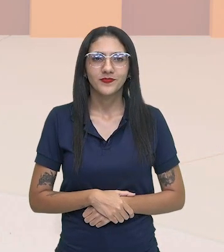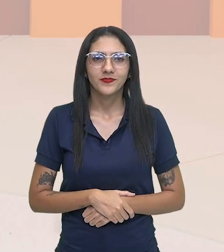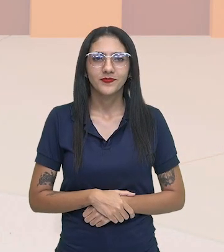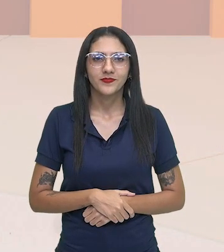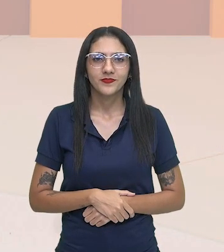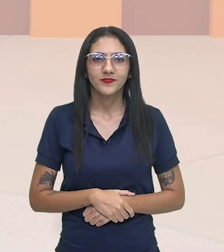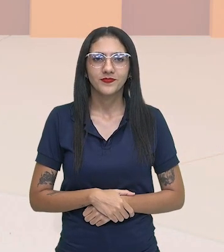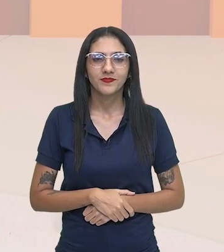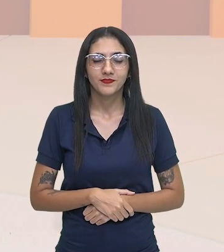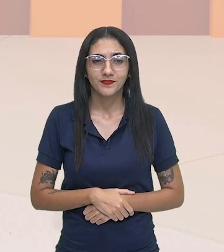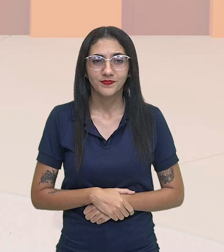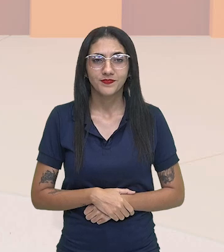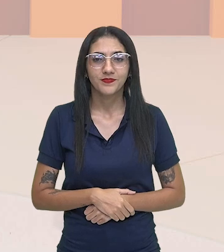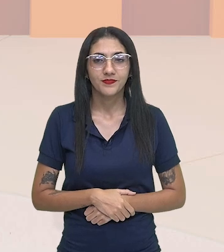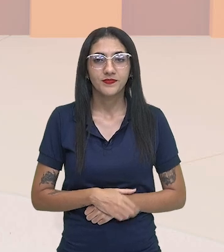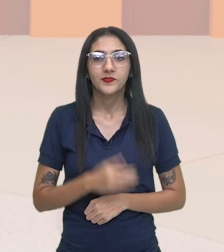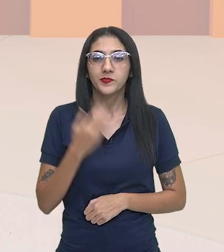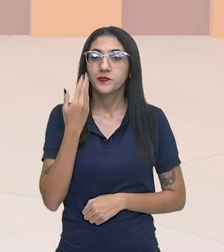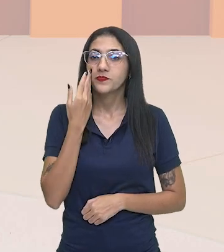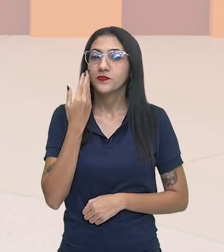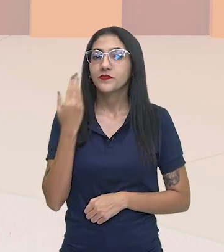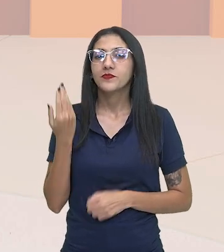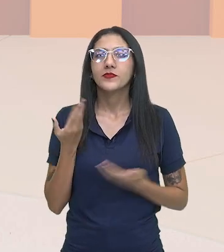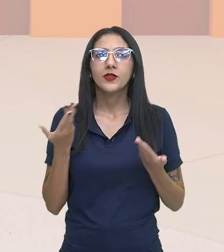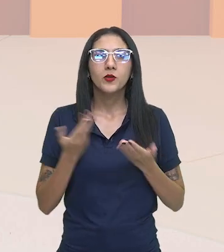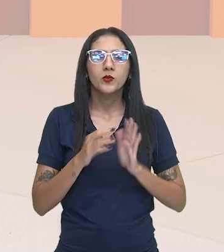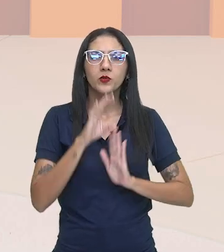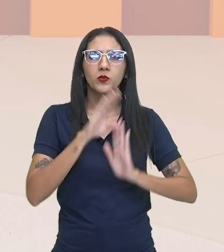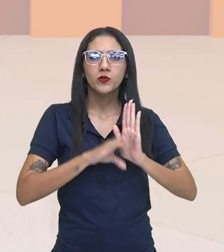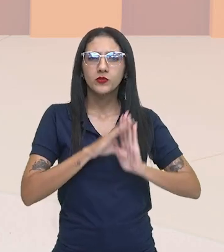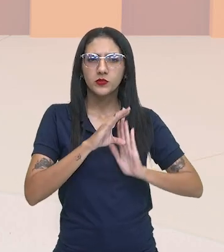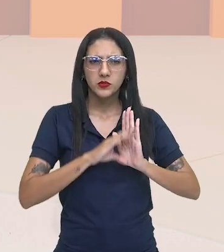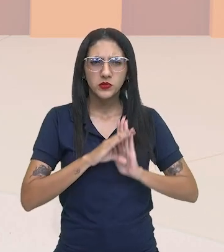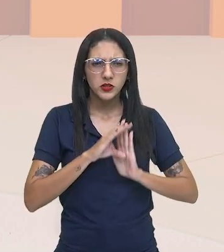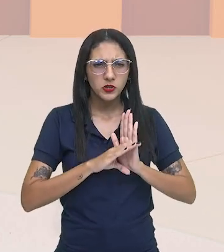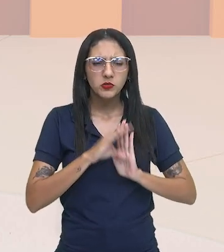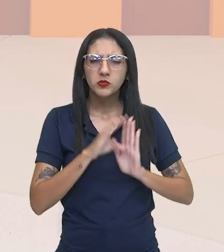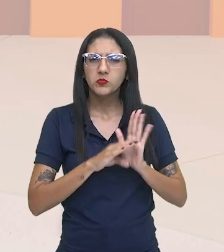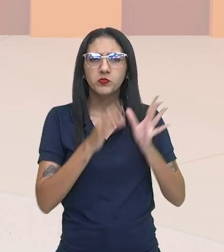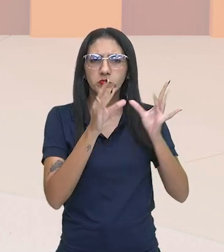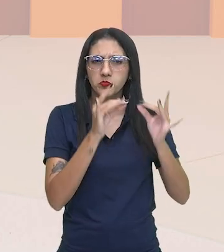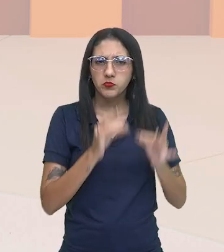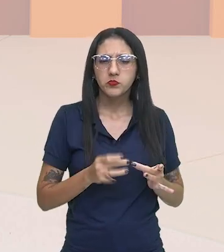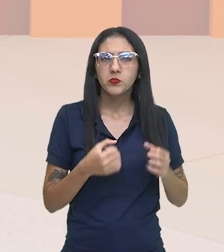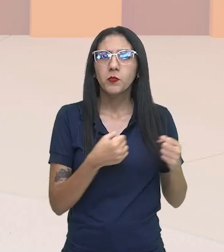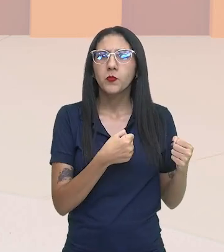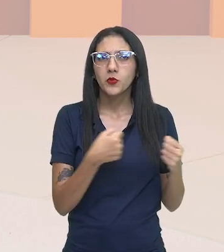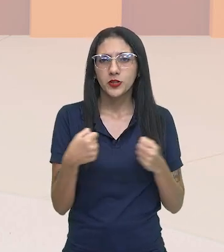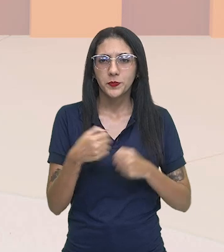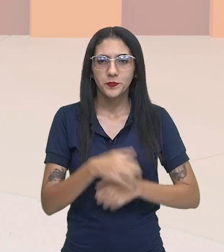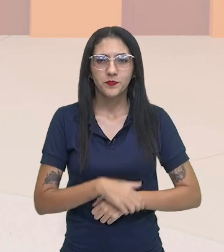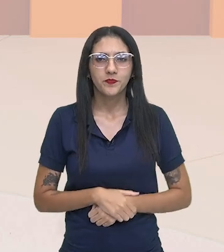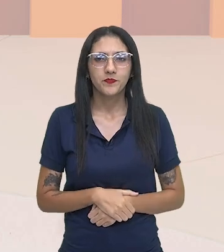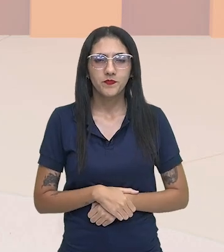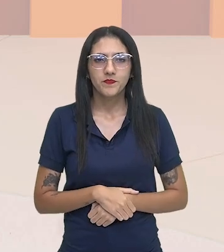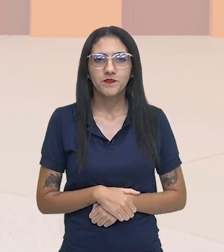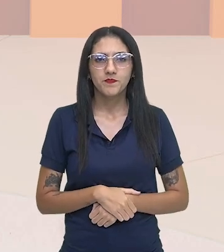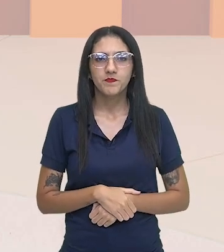Muito bem, vamos então agora falar especificamente de poder. Na